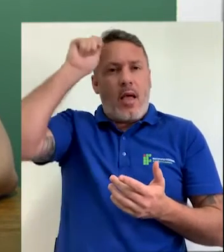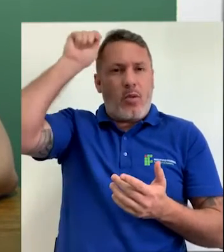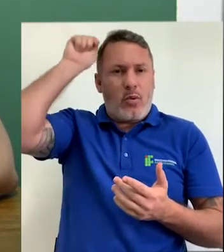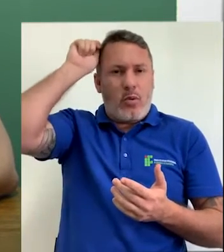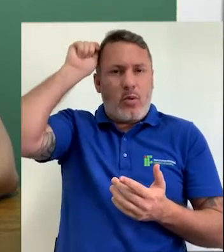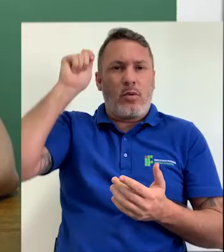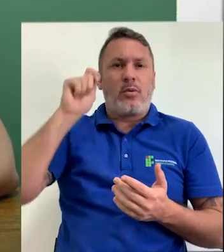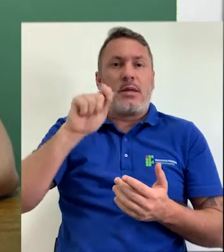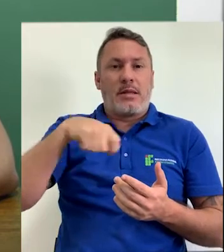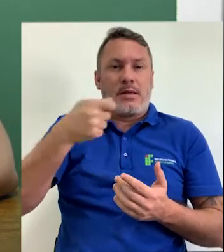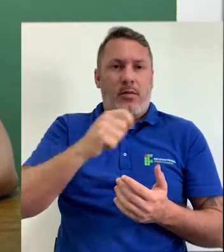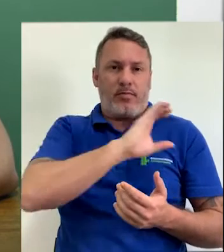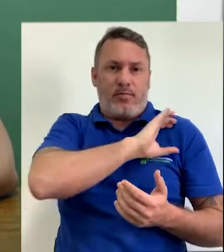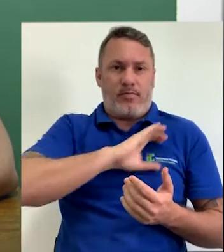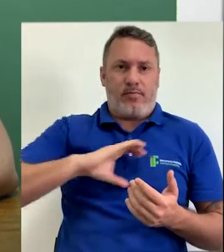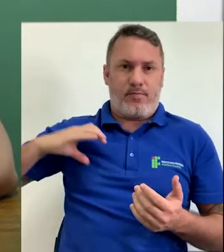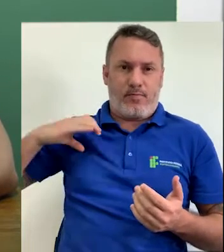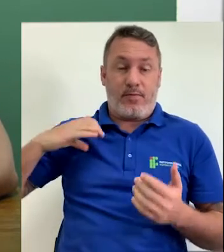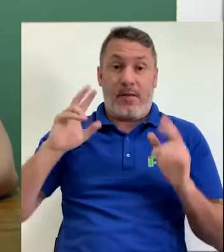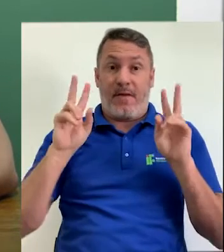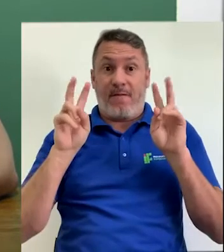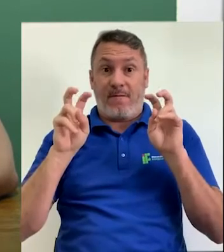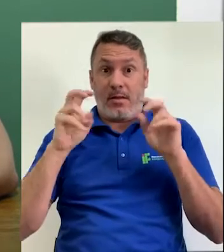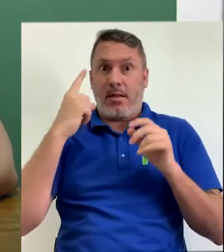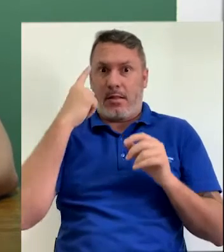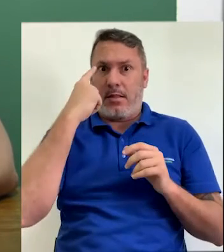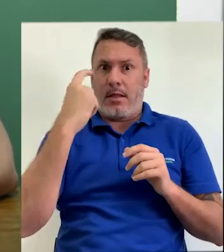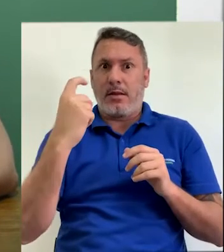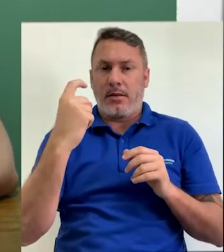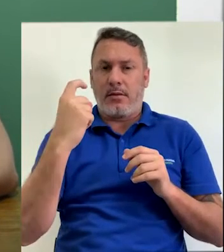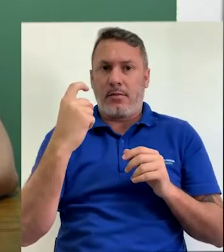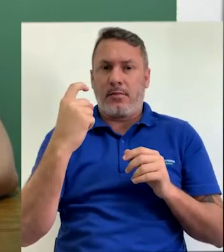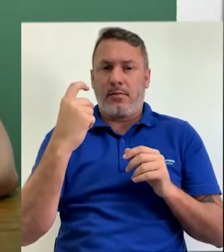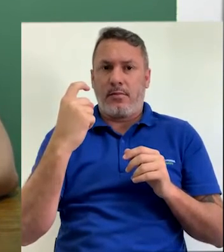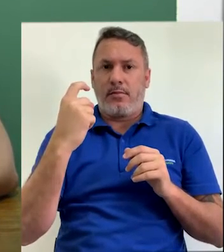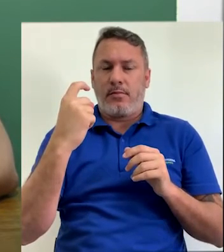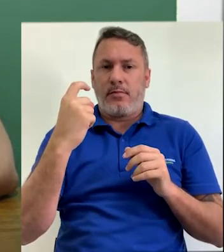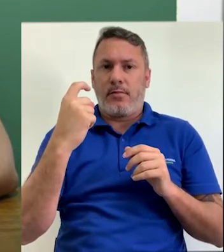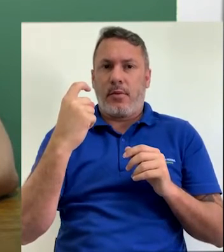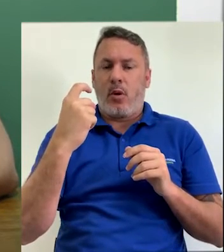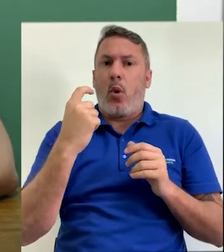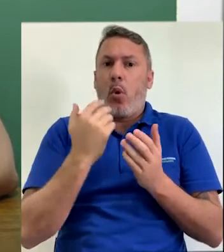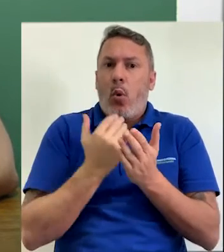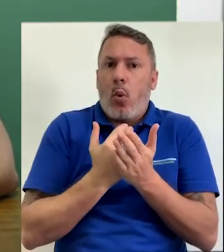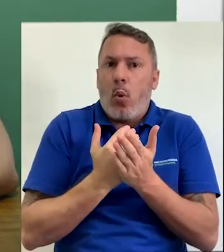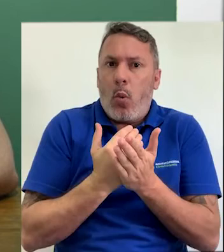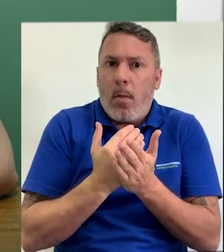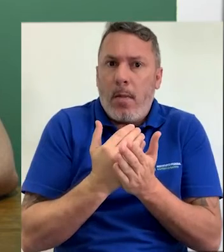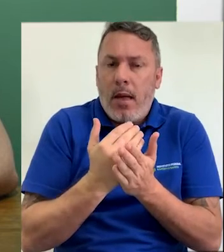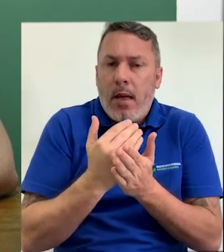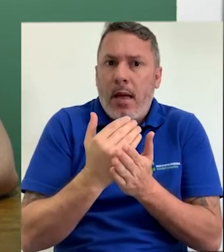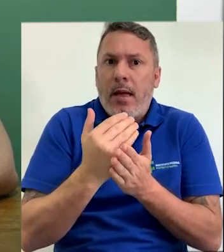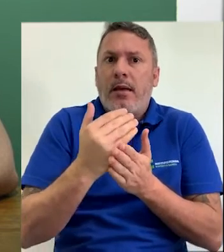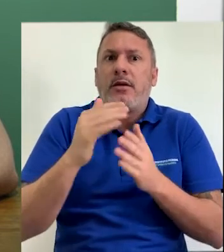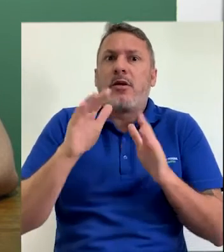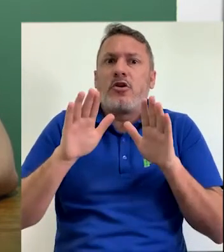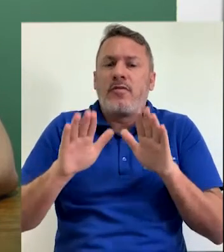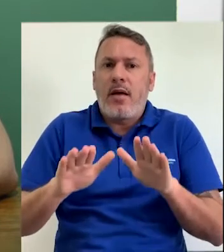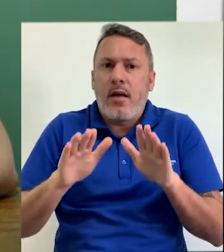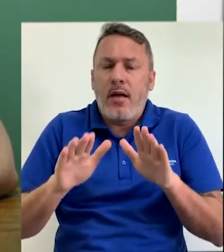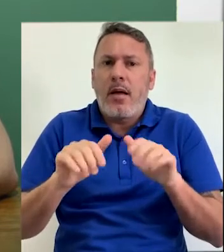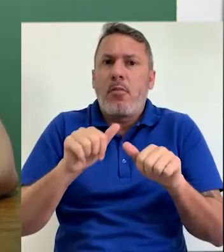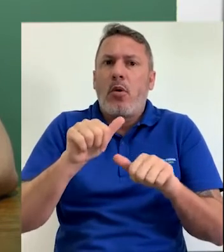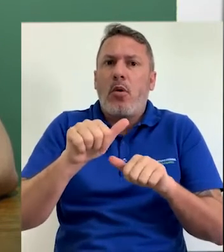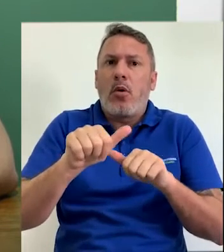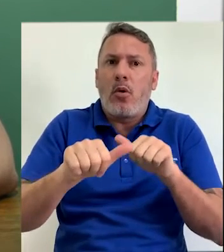frase muito interessante: mude, mas comece devagar, porque a direção é